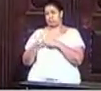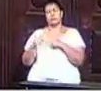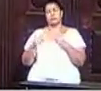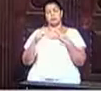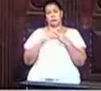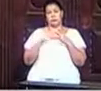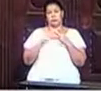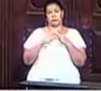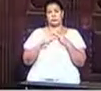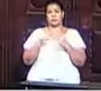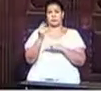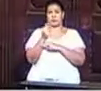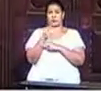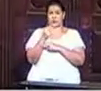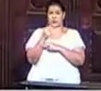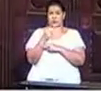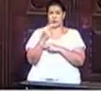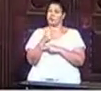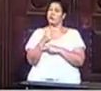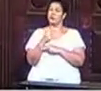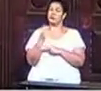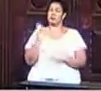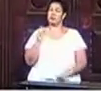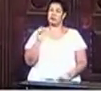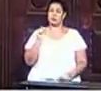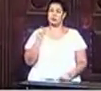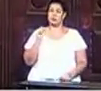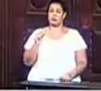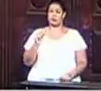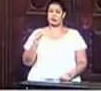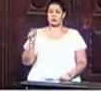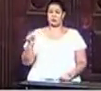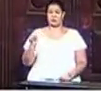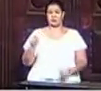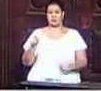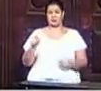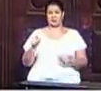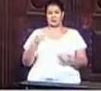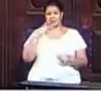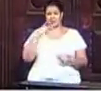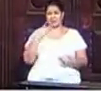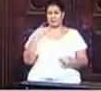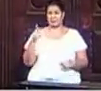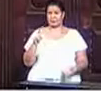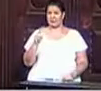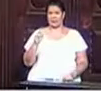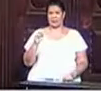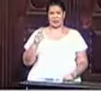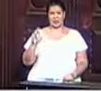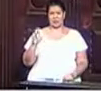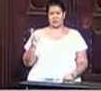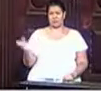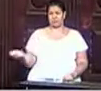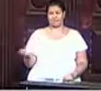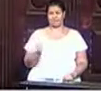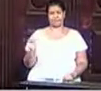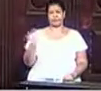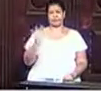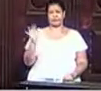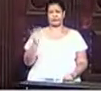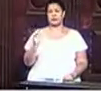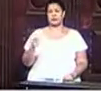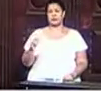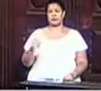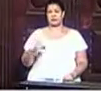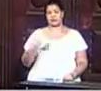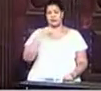pedágio, além do aspecto já bem mencionado por Vossa Excelência sobre o valor exorbitante, ainda tem este fato sui generis, que é